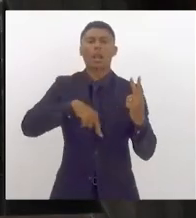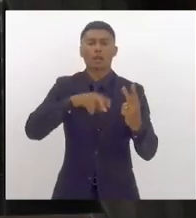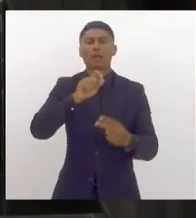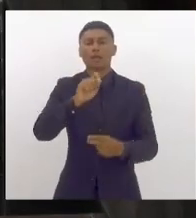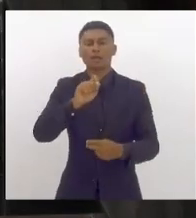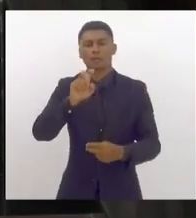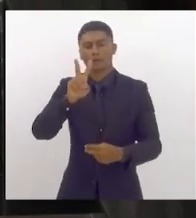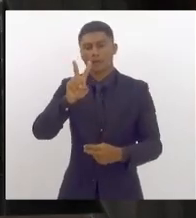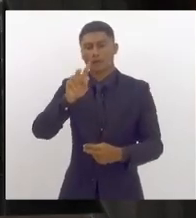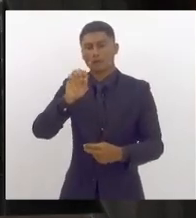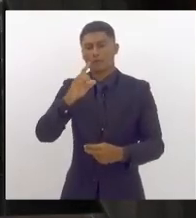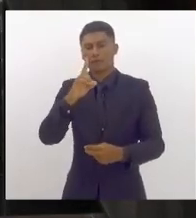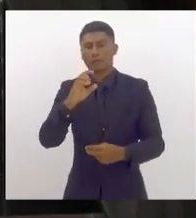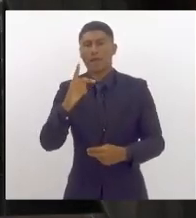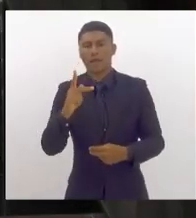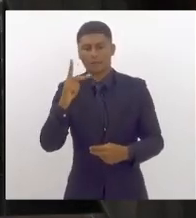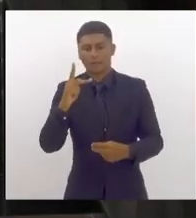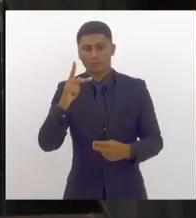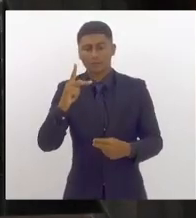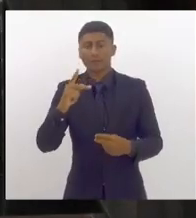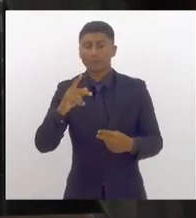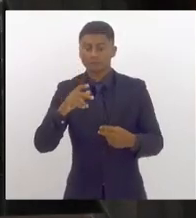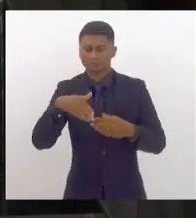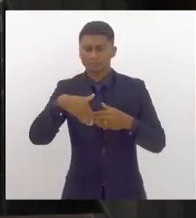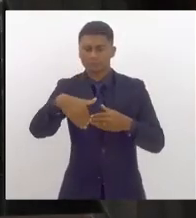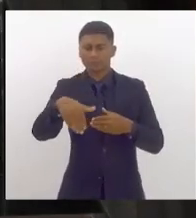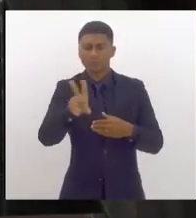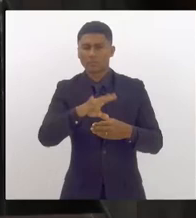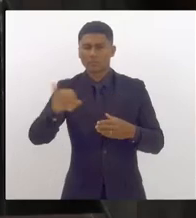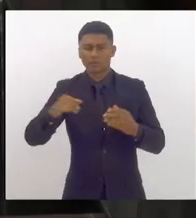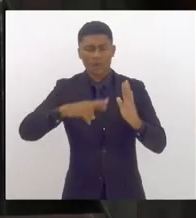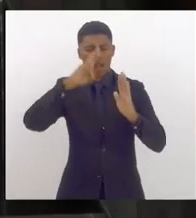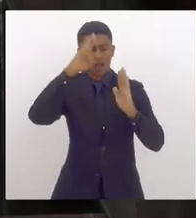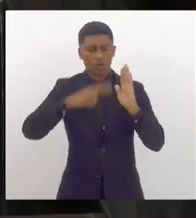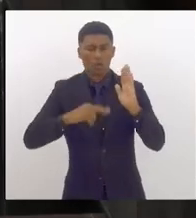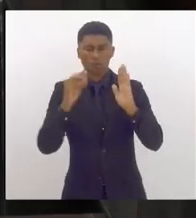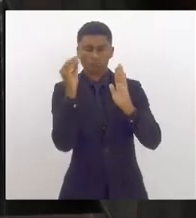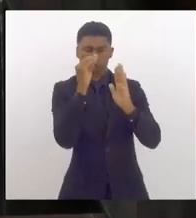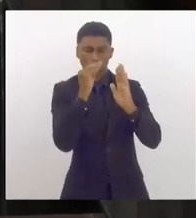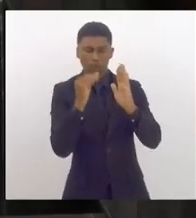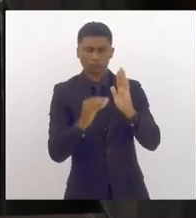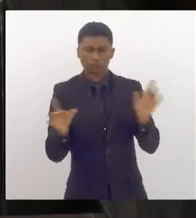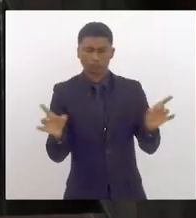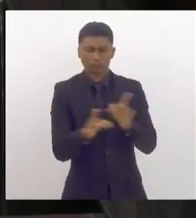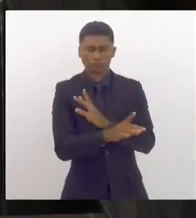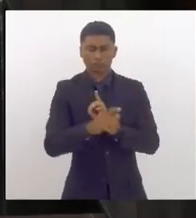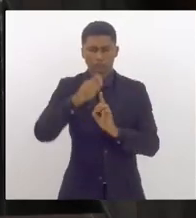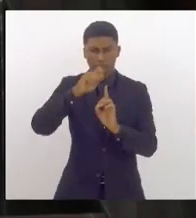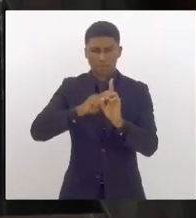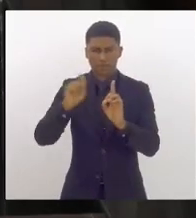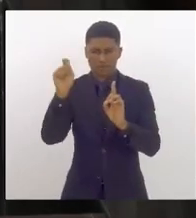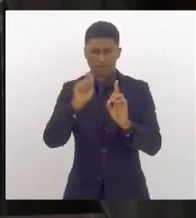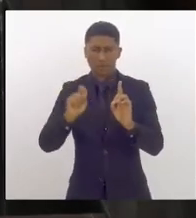este relatório Possivelmente ficar concluído neste mês de agosto agora